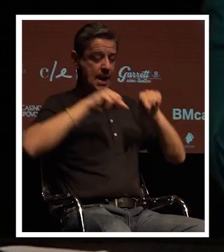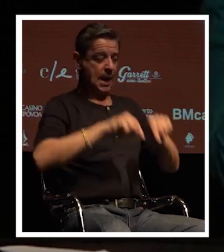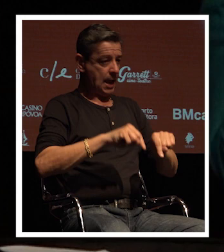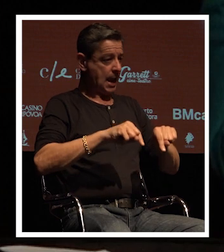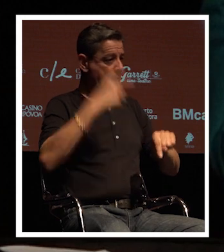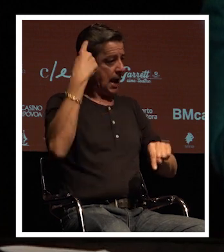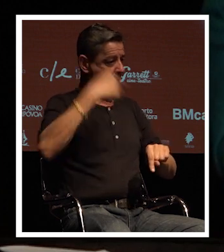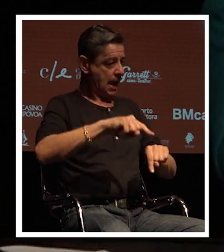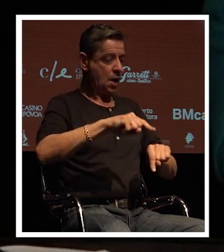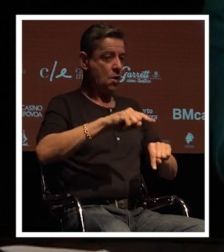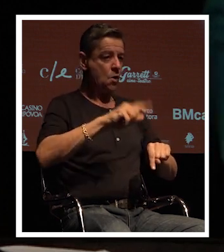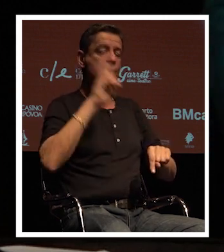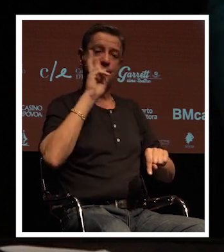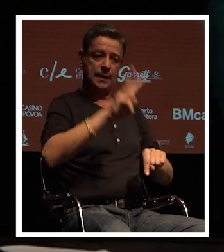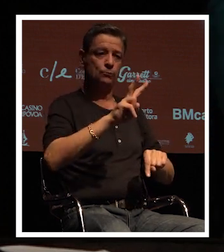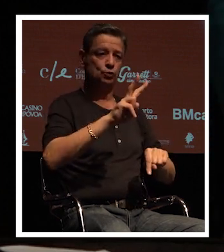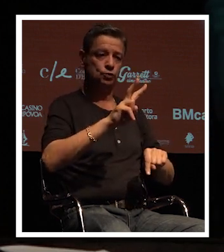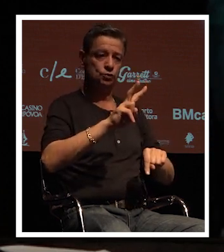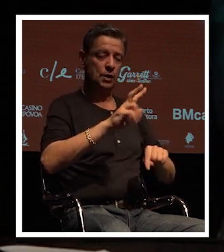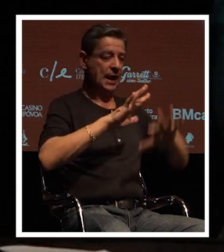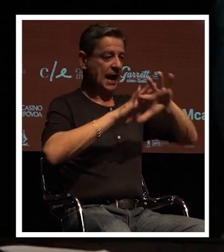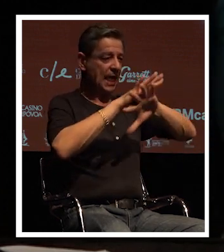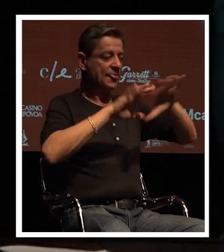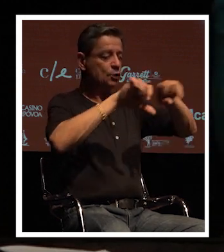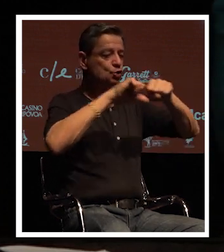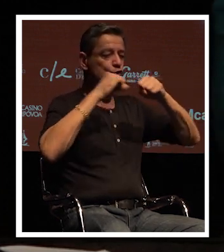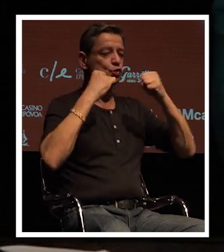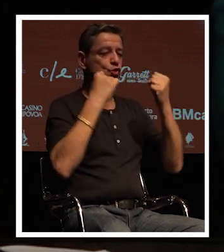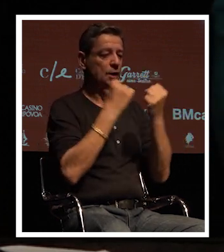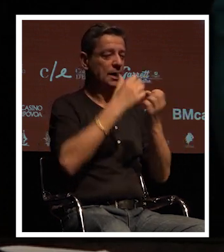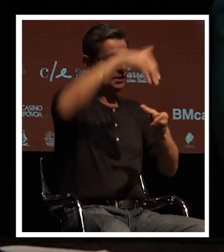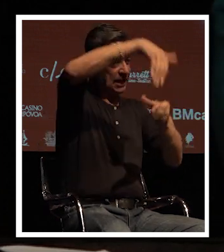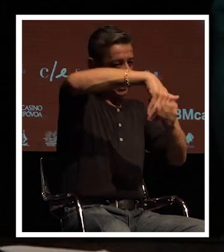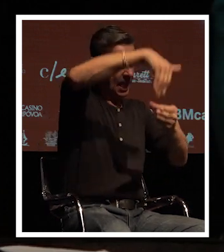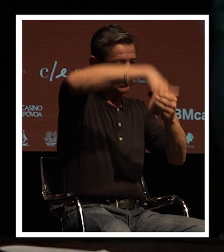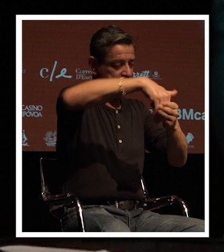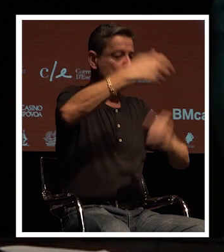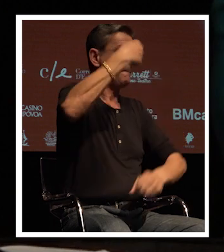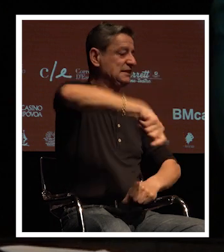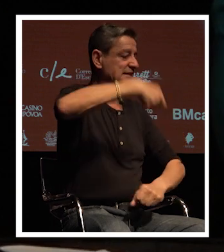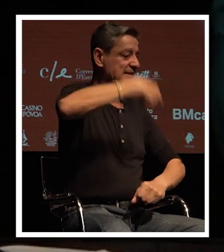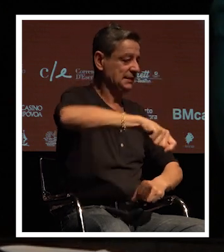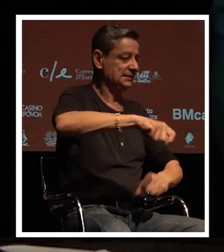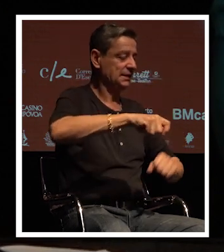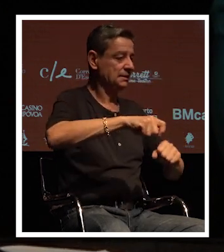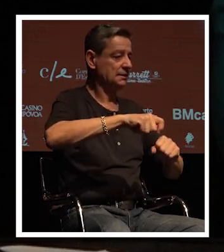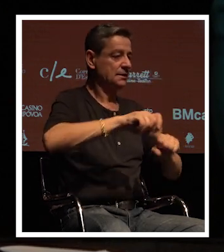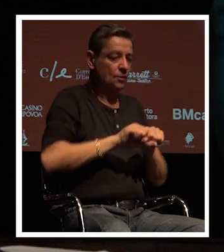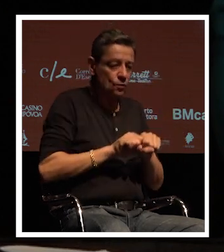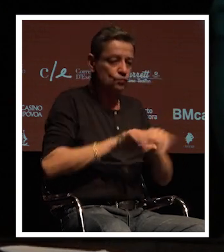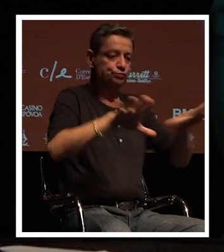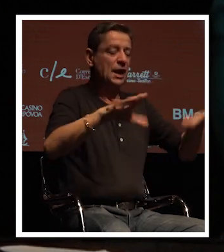em que e vimos isso as redes sociais elegem presidentes contribuem para a evasão de de